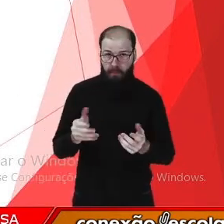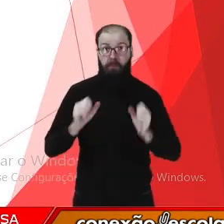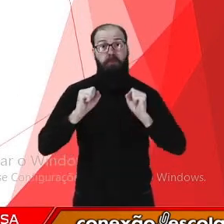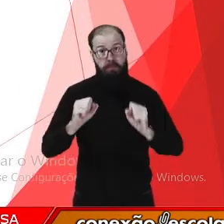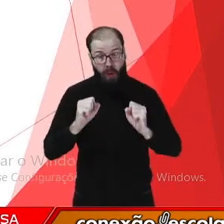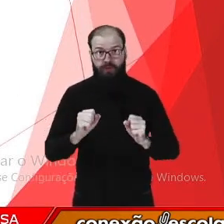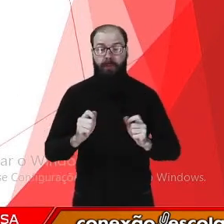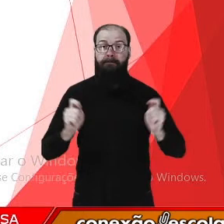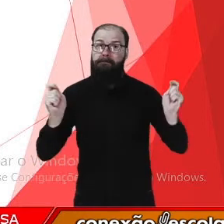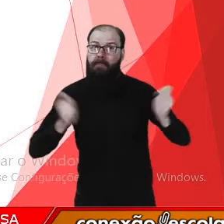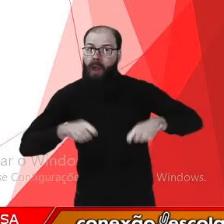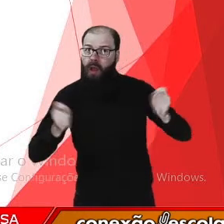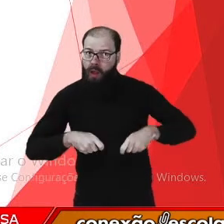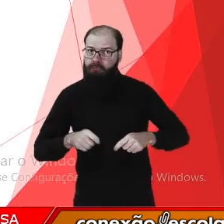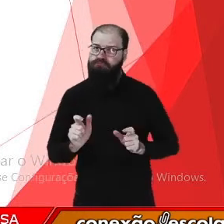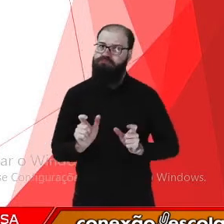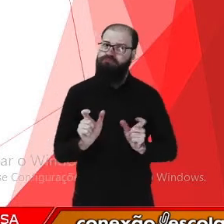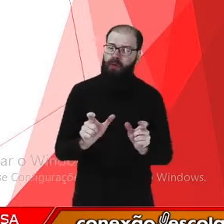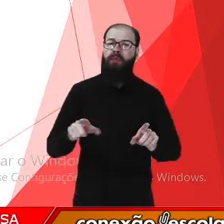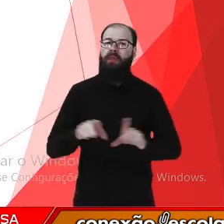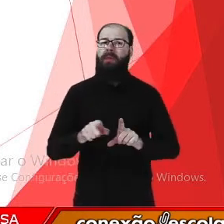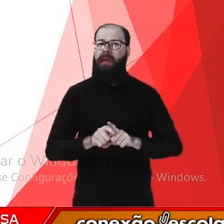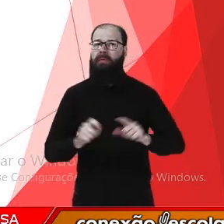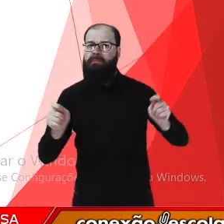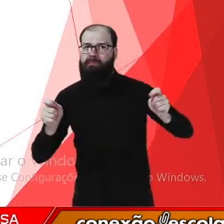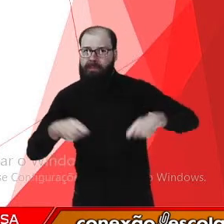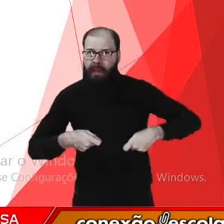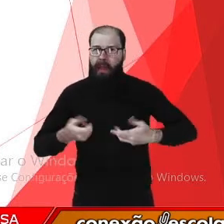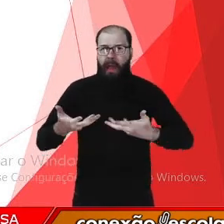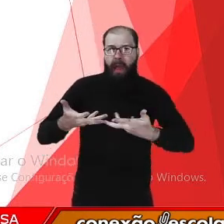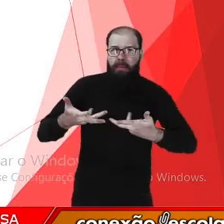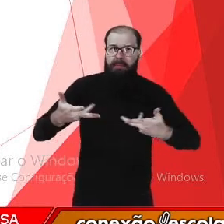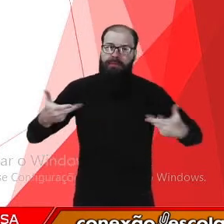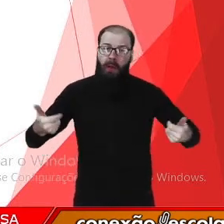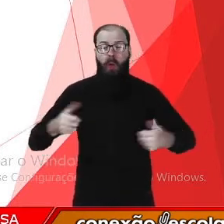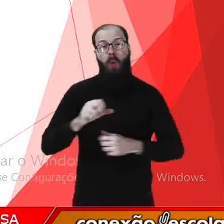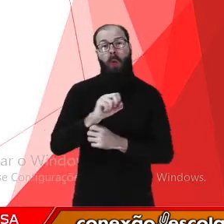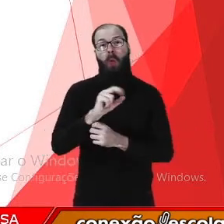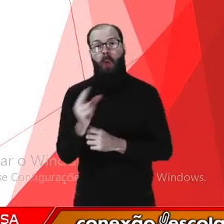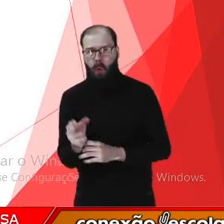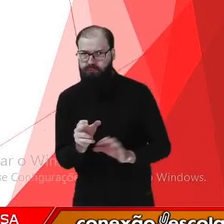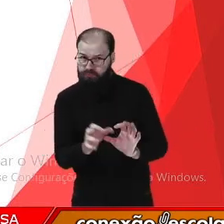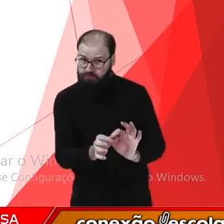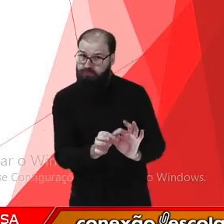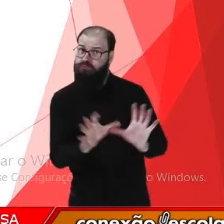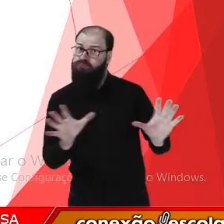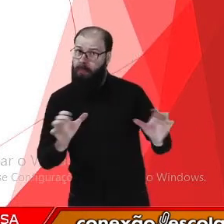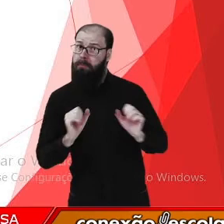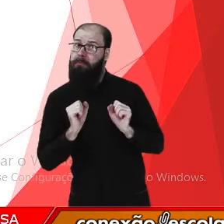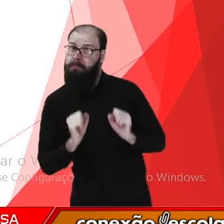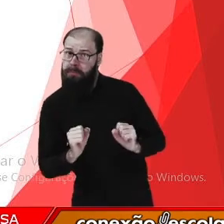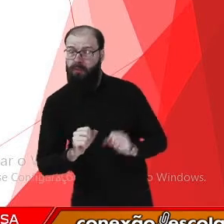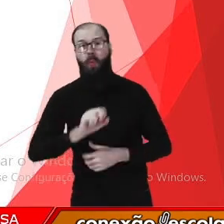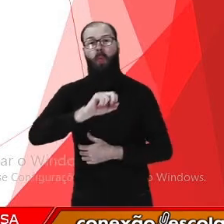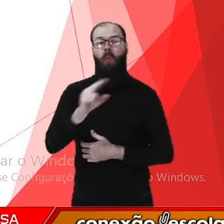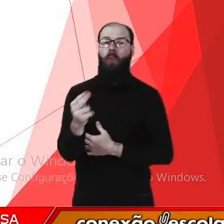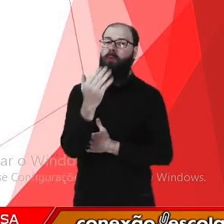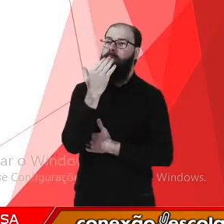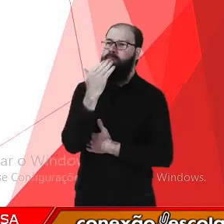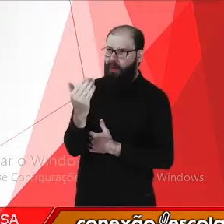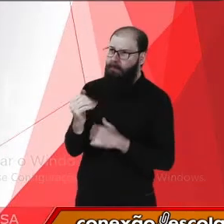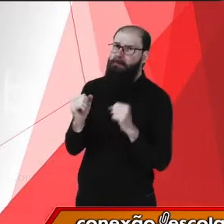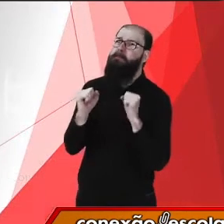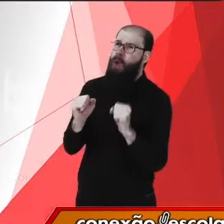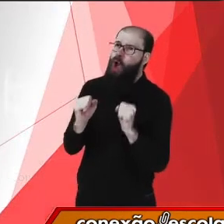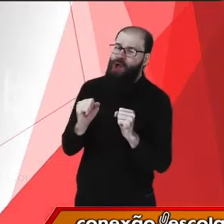para possibilidade, capacidade, habilidade, ou permissão, ou até mesmo pedido.